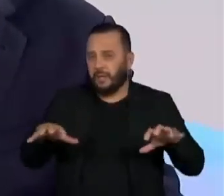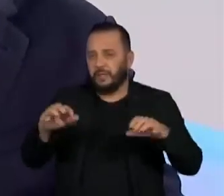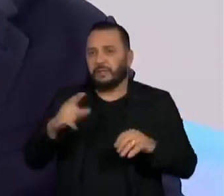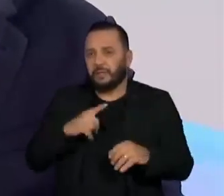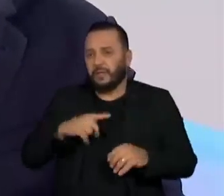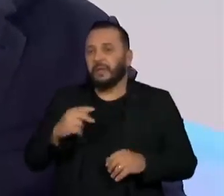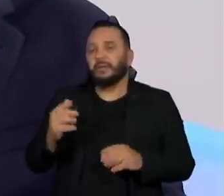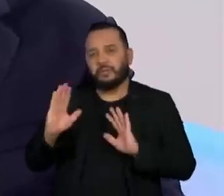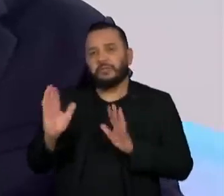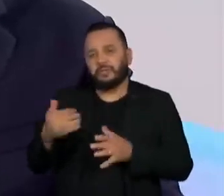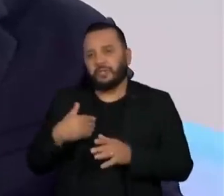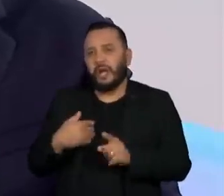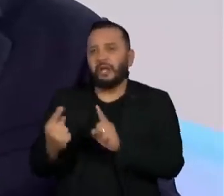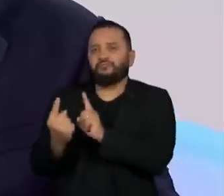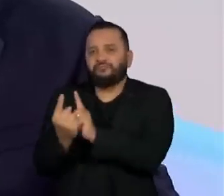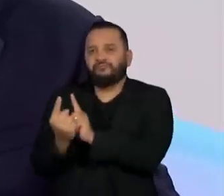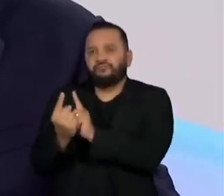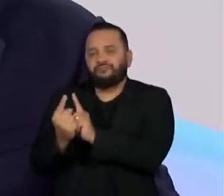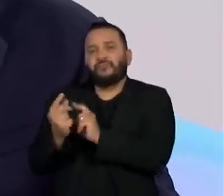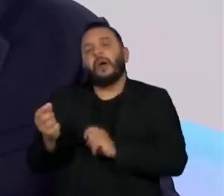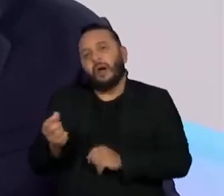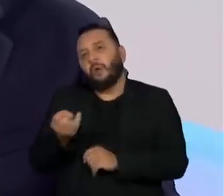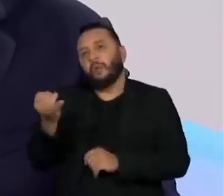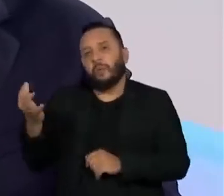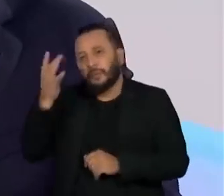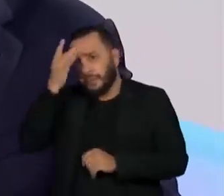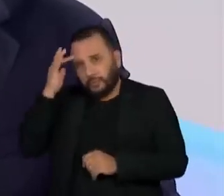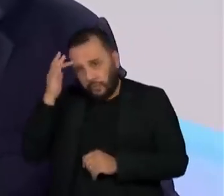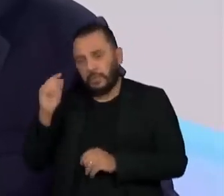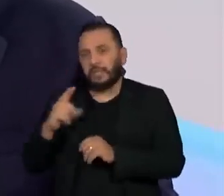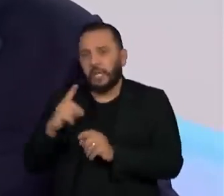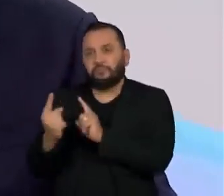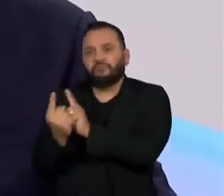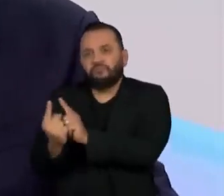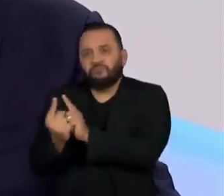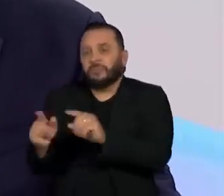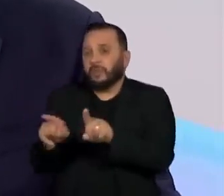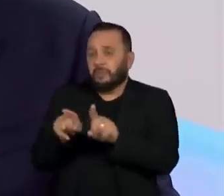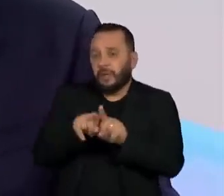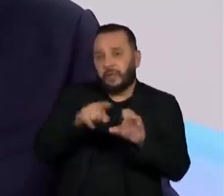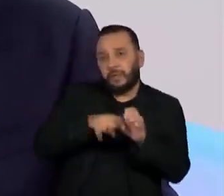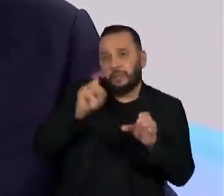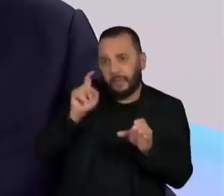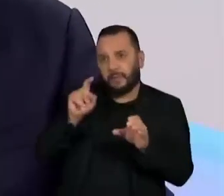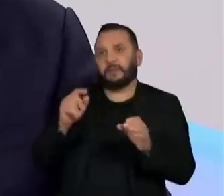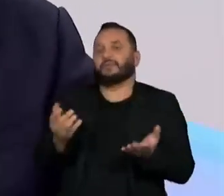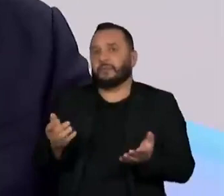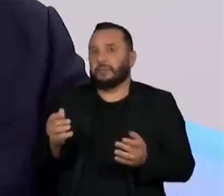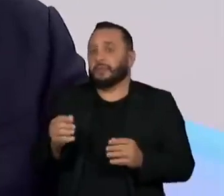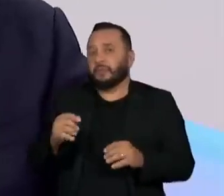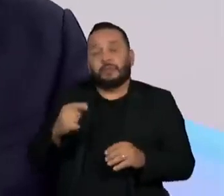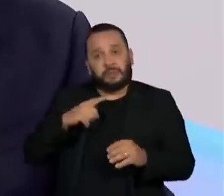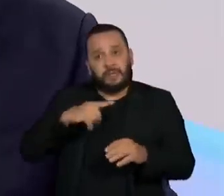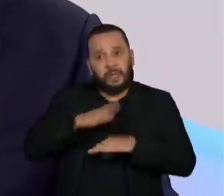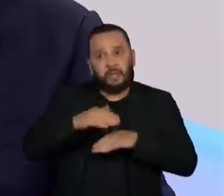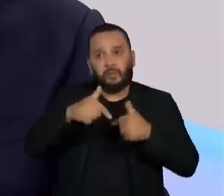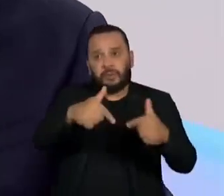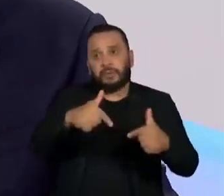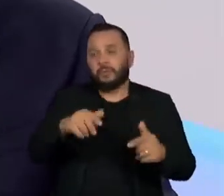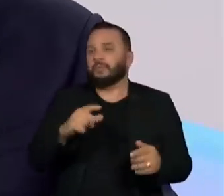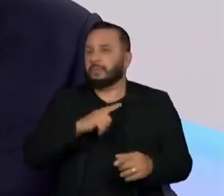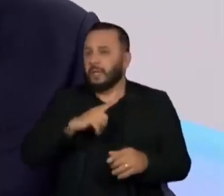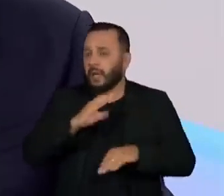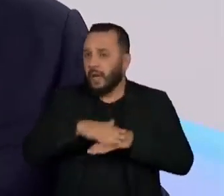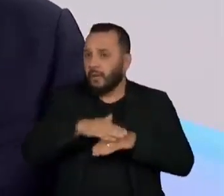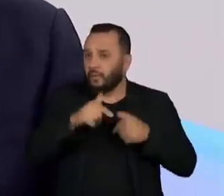proximidade com algumas pessoas de independência de atuação Então acho que é importante analisar o que que foi feito em termos de atuação em termos de atuação foi